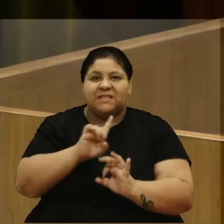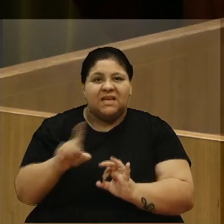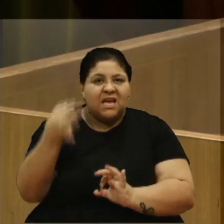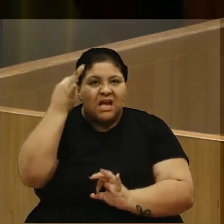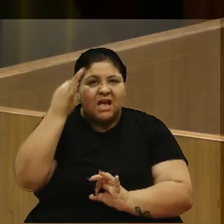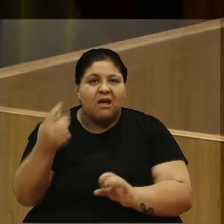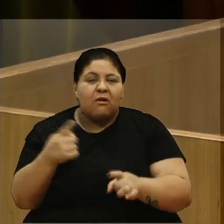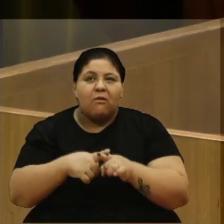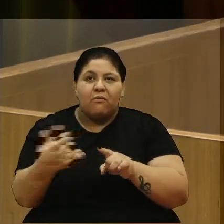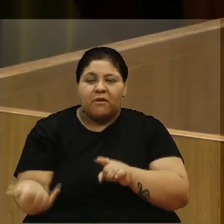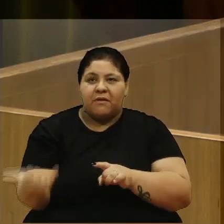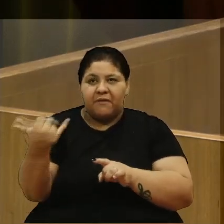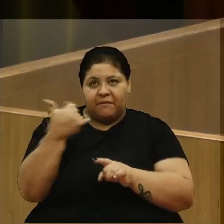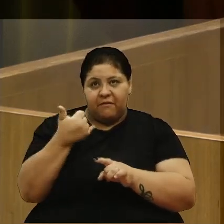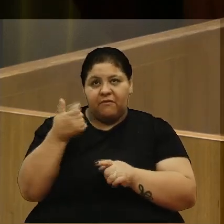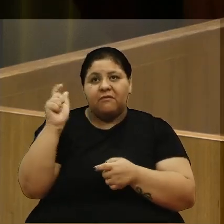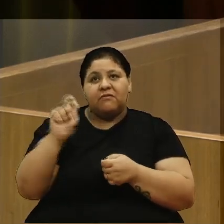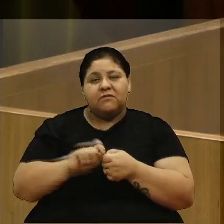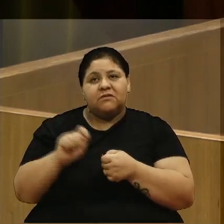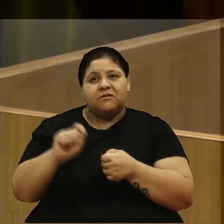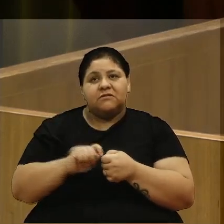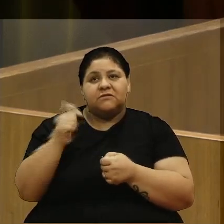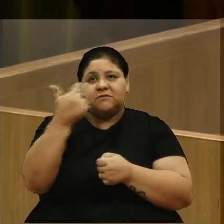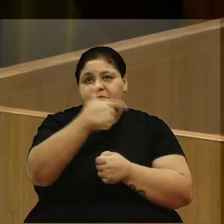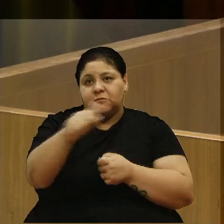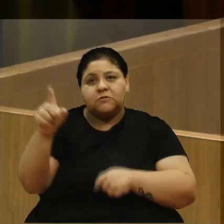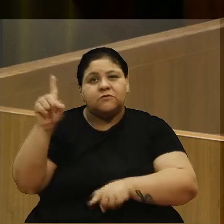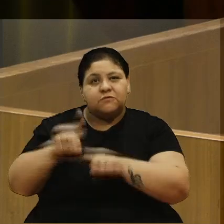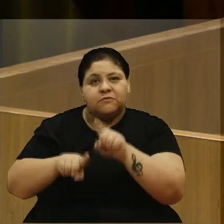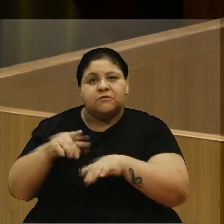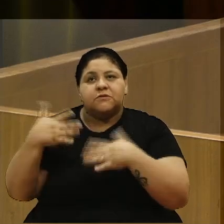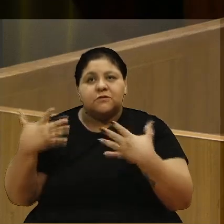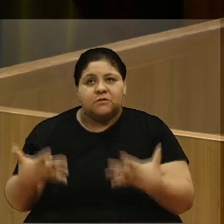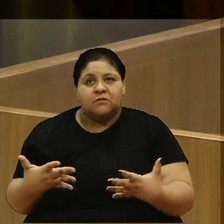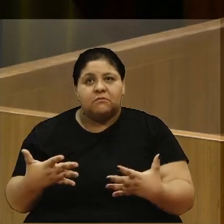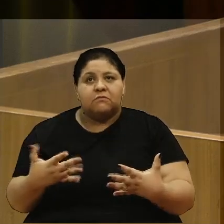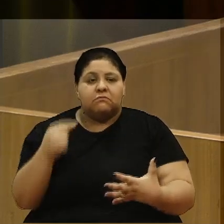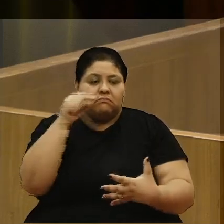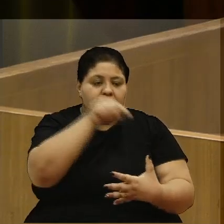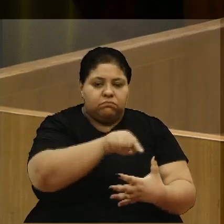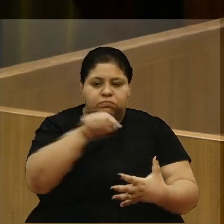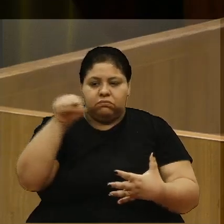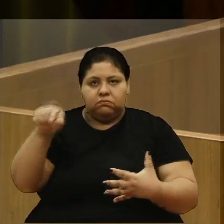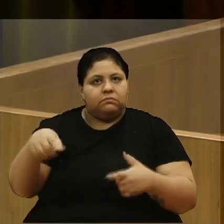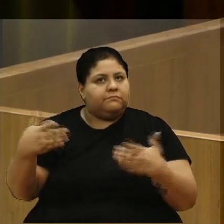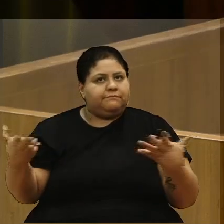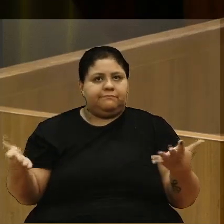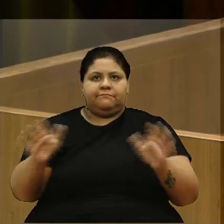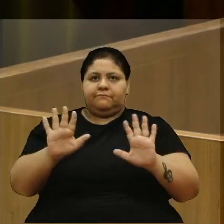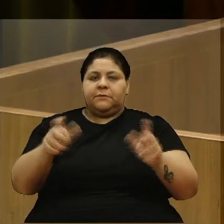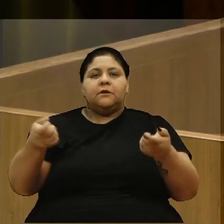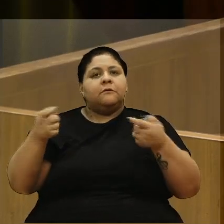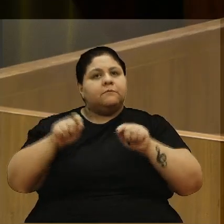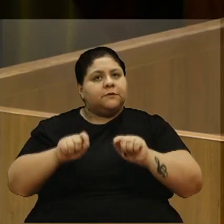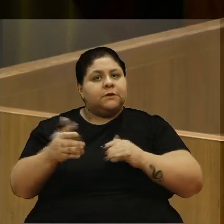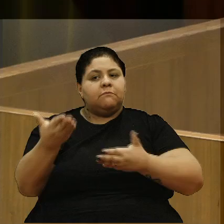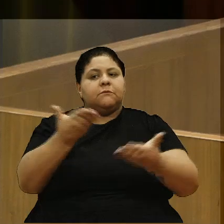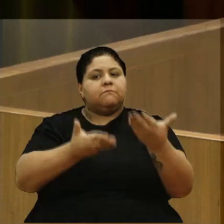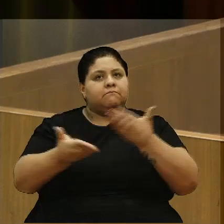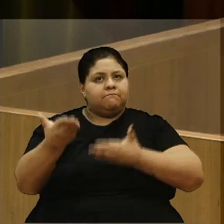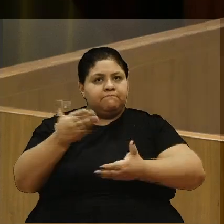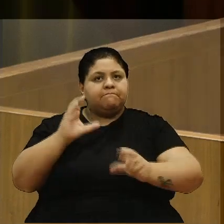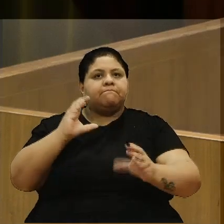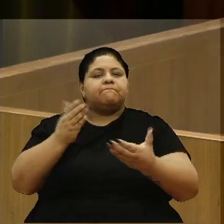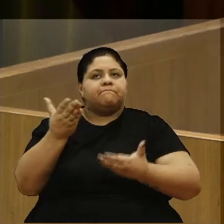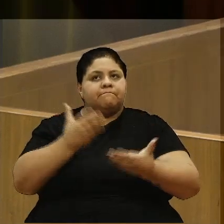por que me disseram isso e fizeram outra coisa. Então, ou é uma coisa ou outra. Nós precisamos ter uma linha de comunicação